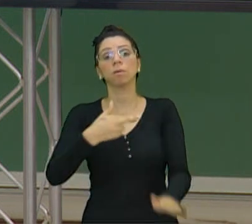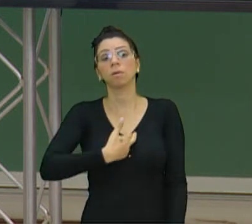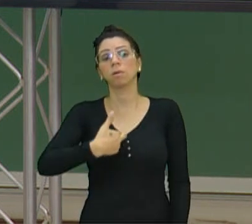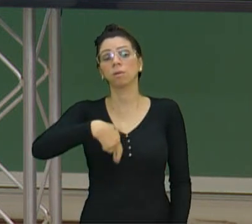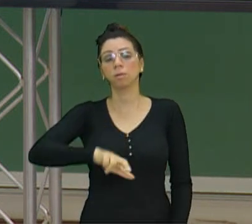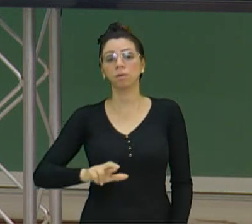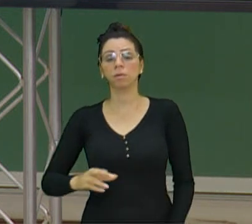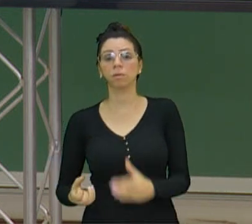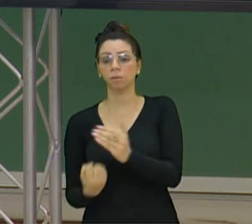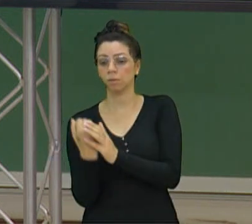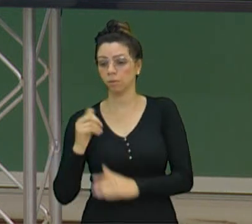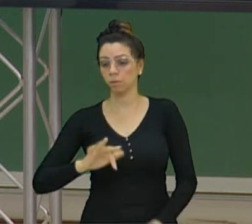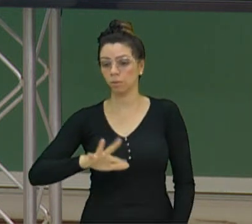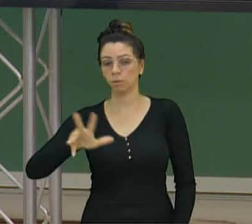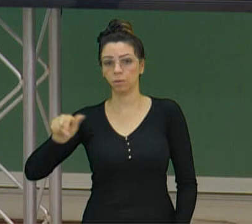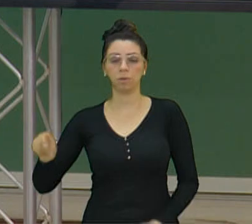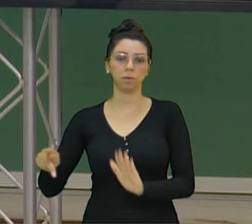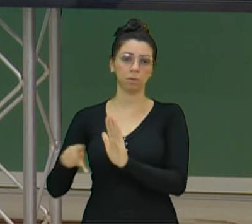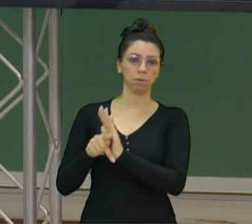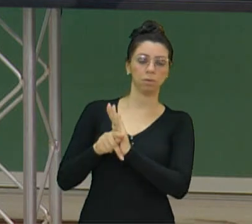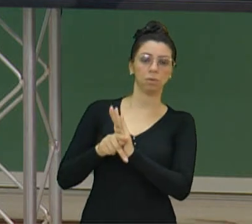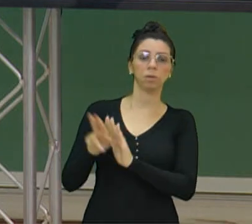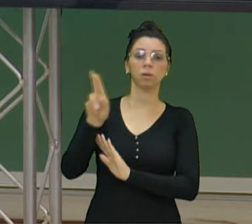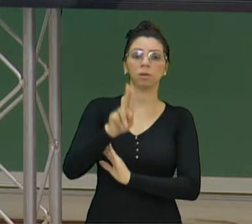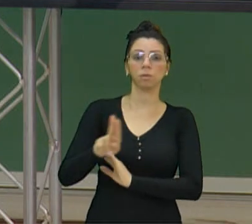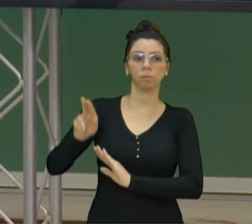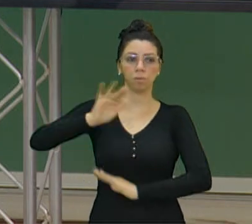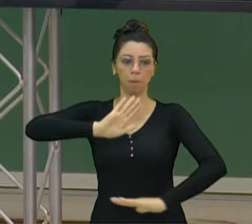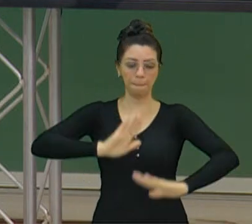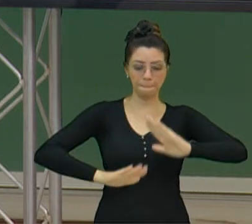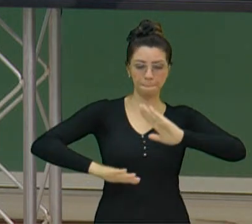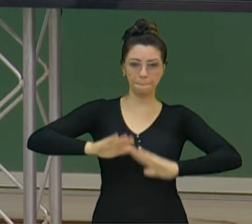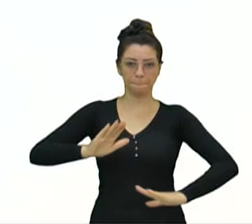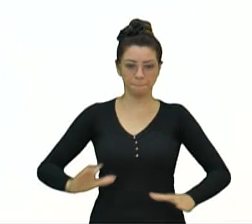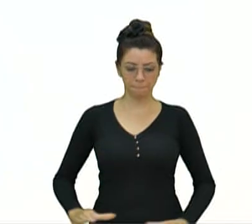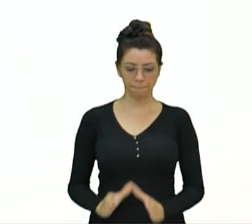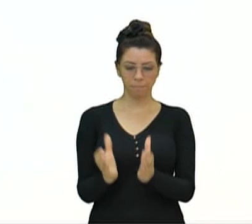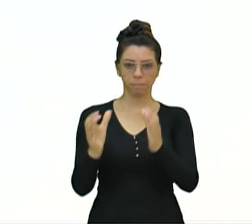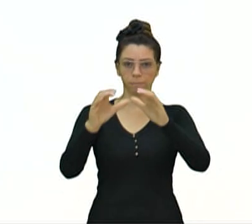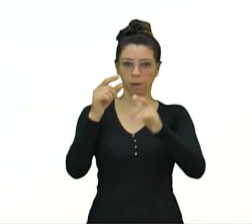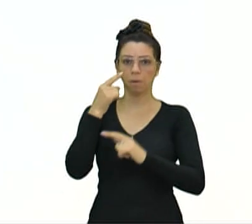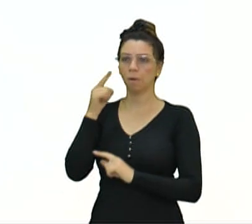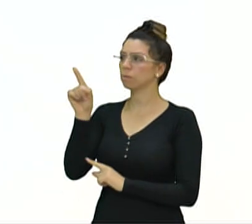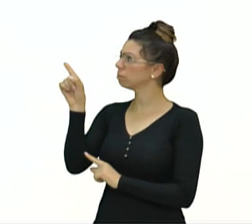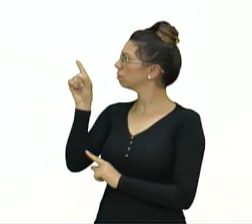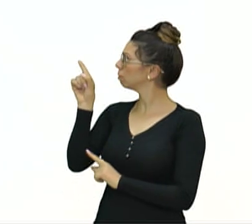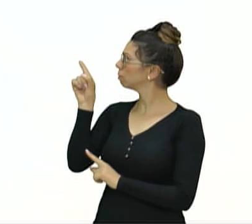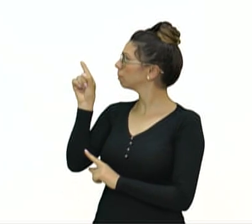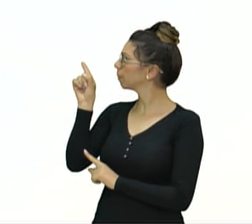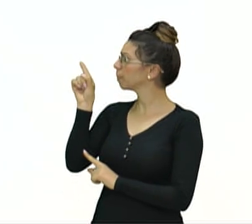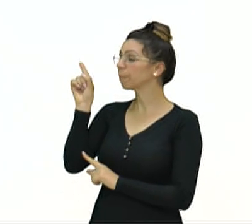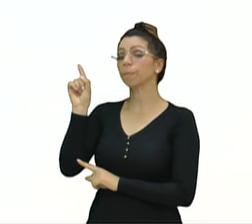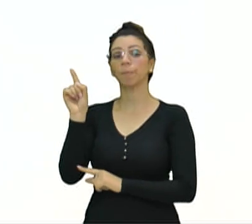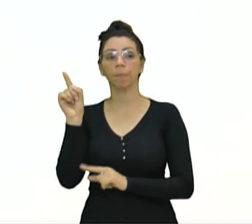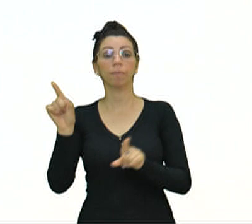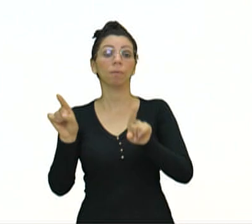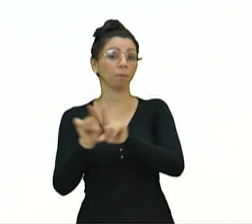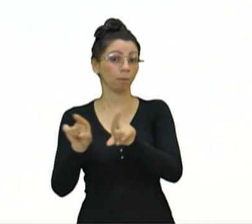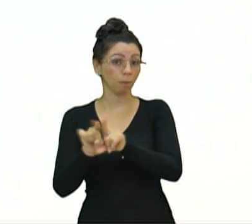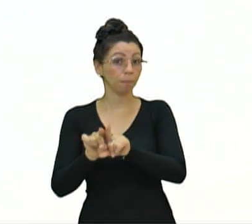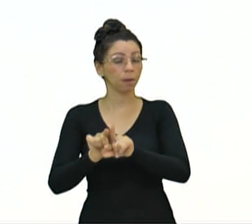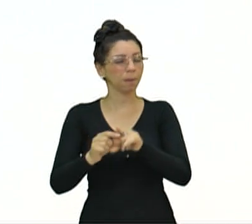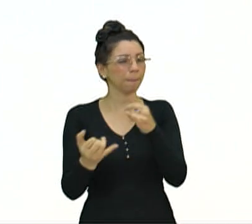de origem africana que fazem uso dos atabaques, que são esses instrumentos que também derivam